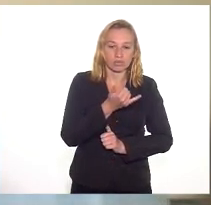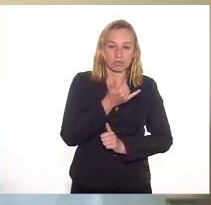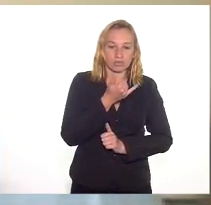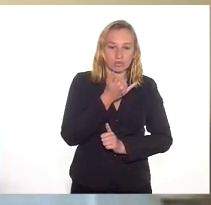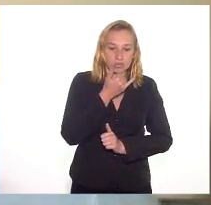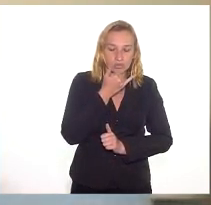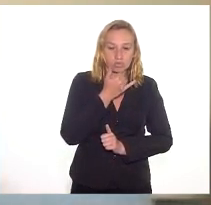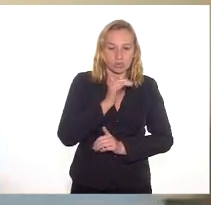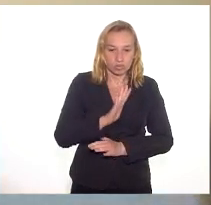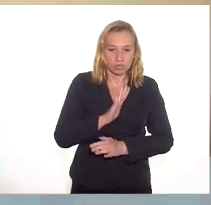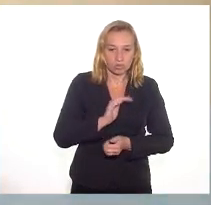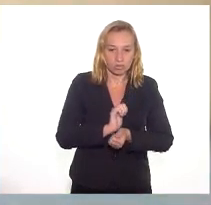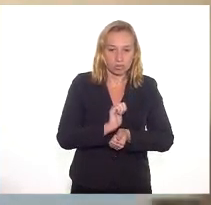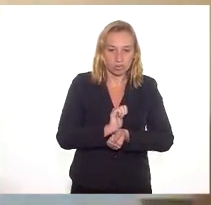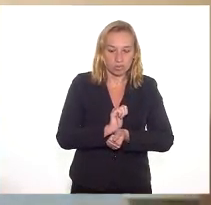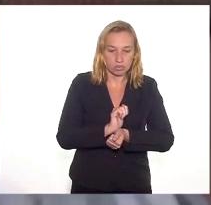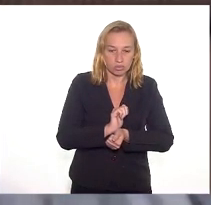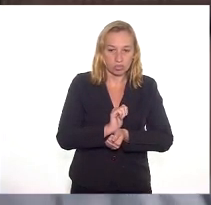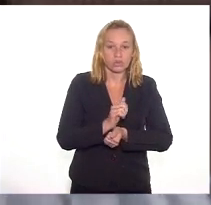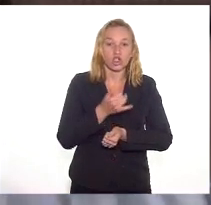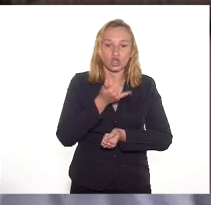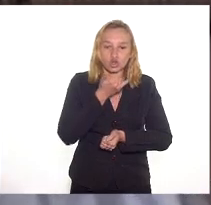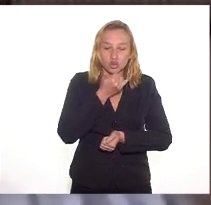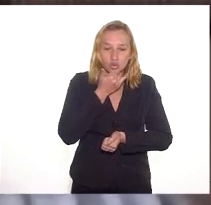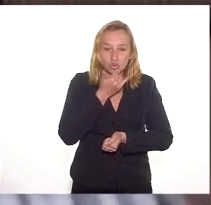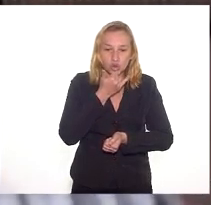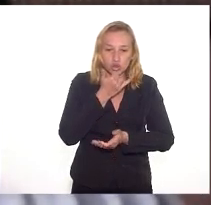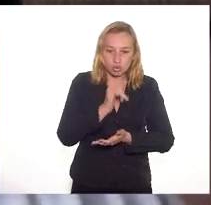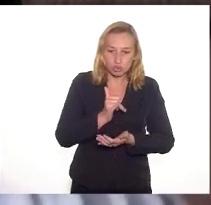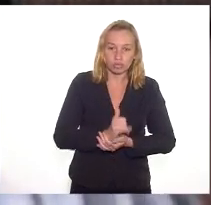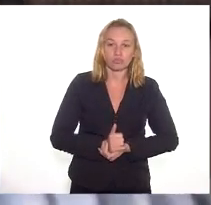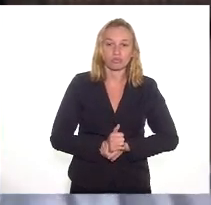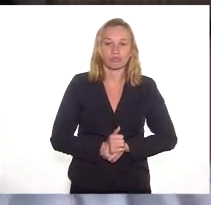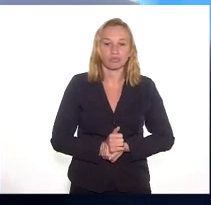Presidente. Então, desculpa, boa deputado Márcio Pacheco.